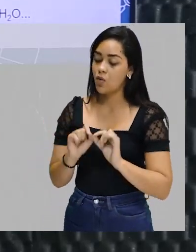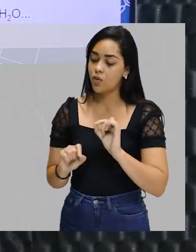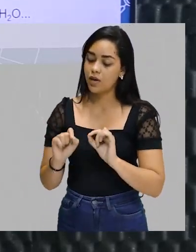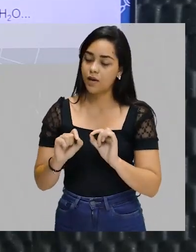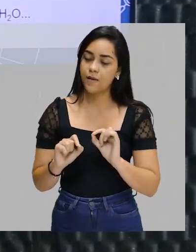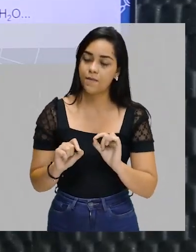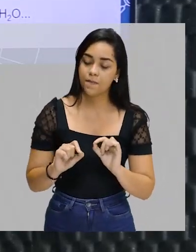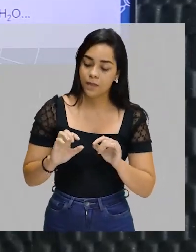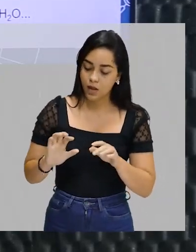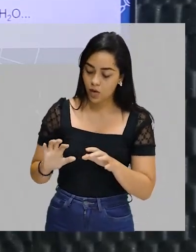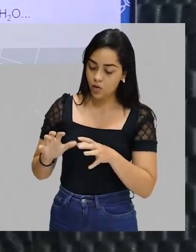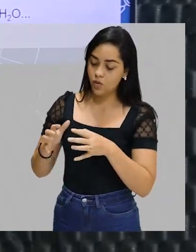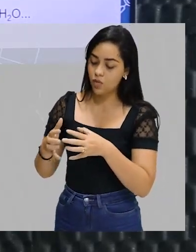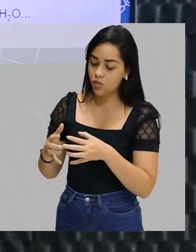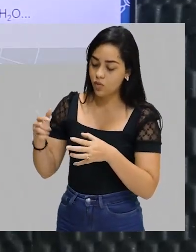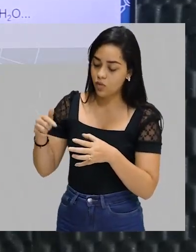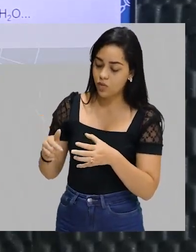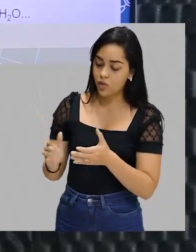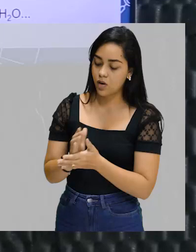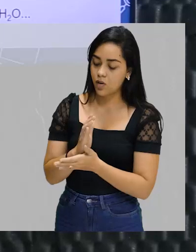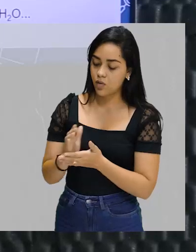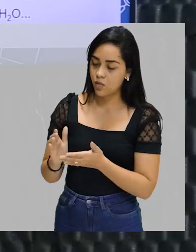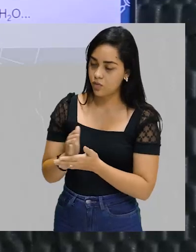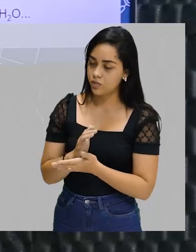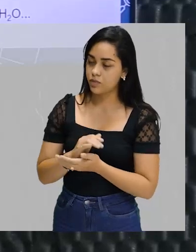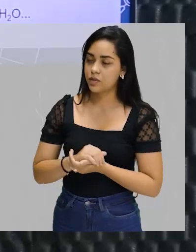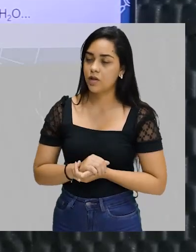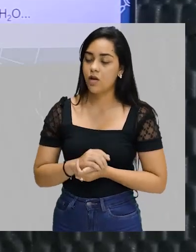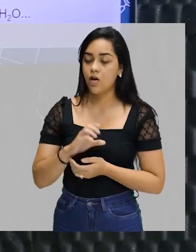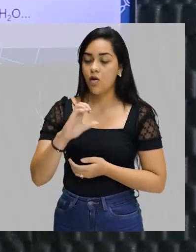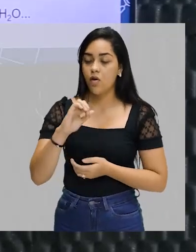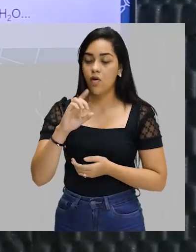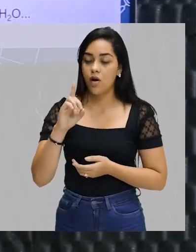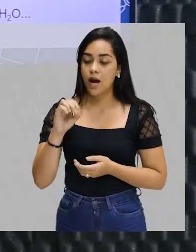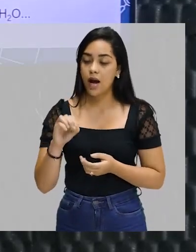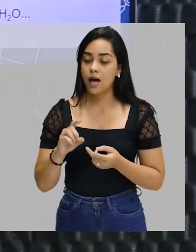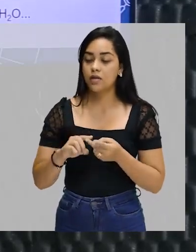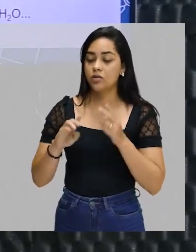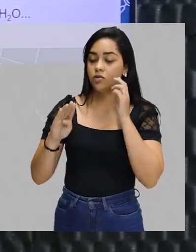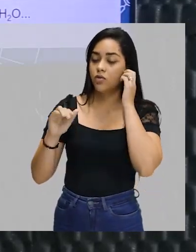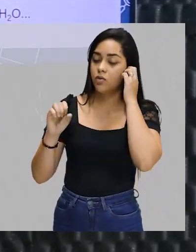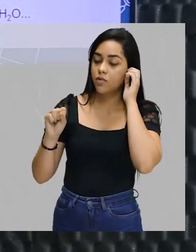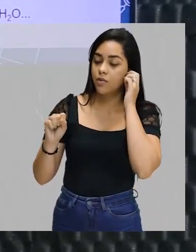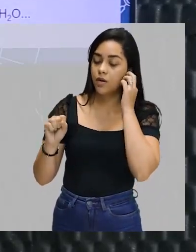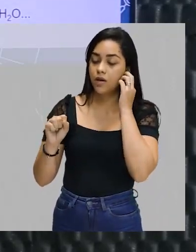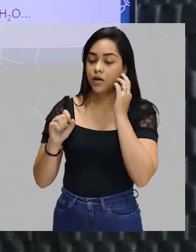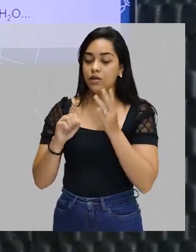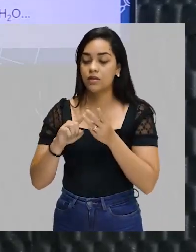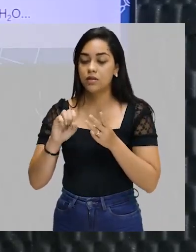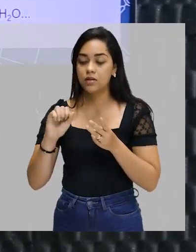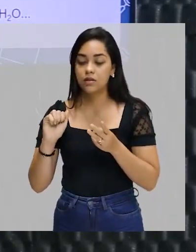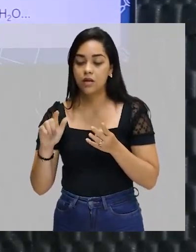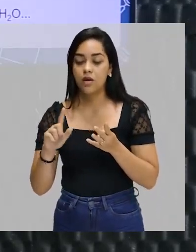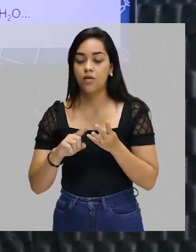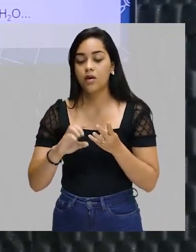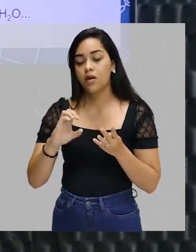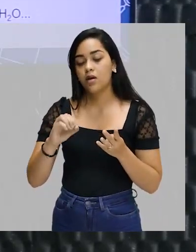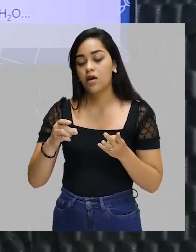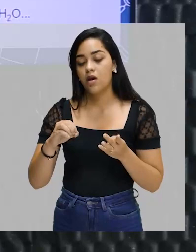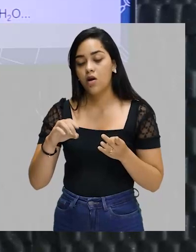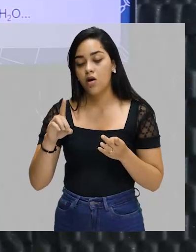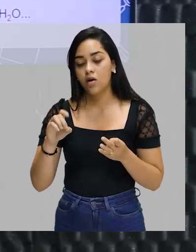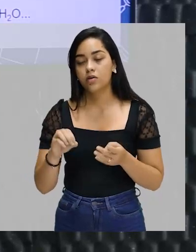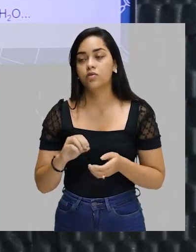permitir que eu agrupe determinada substância, como ácido, base, sal ou óxido,